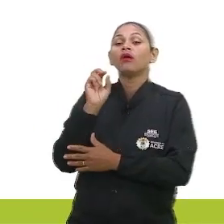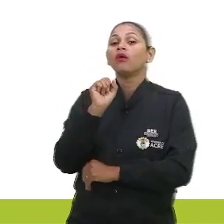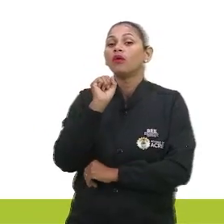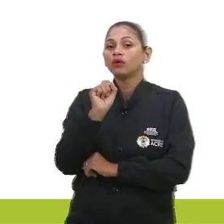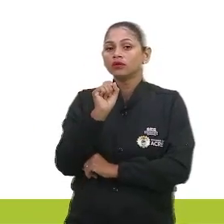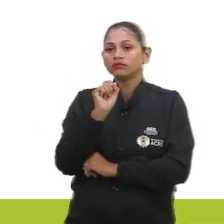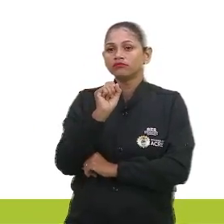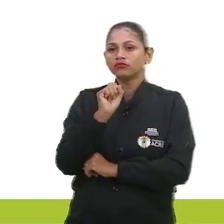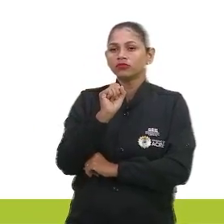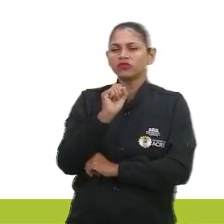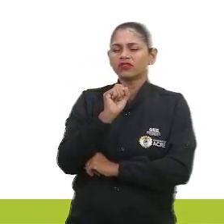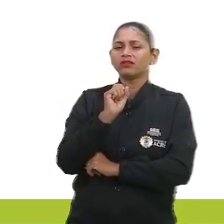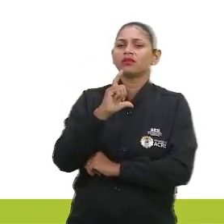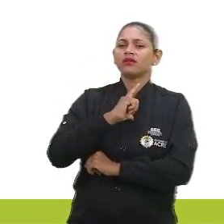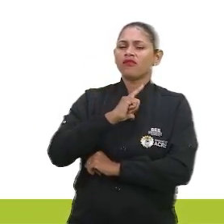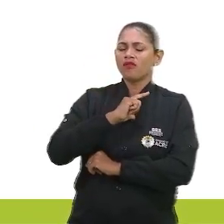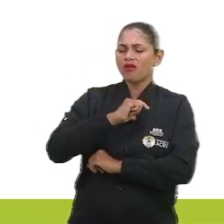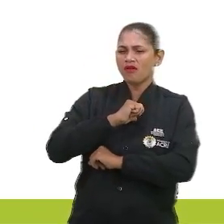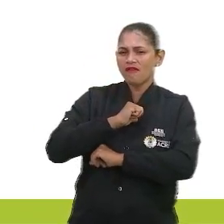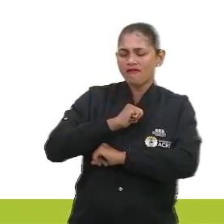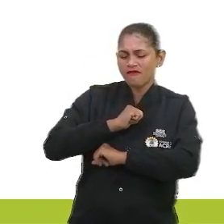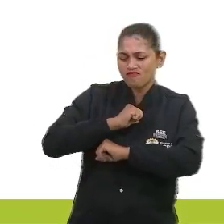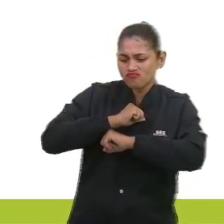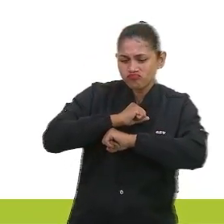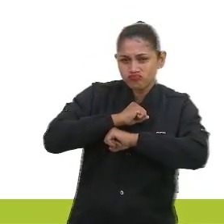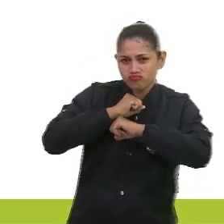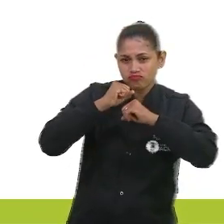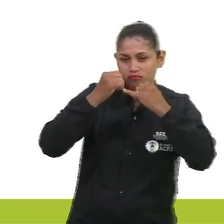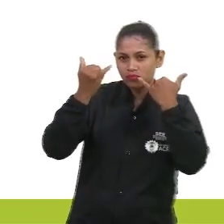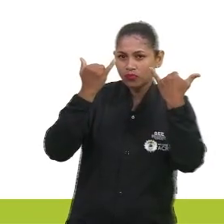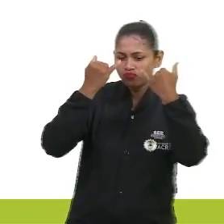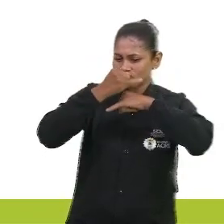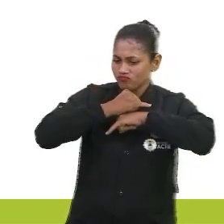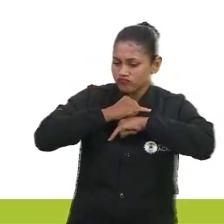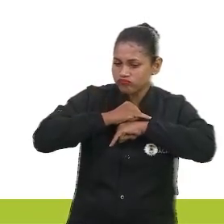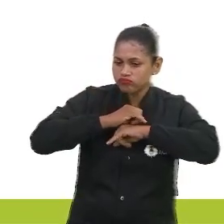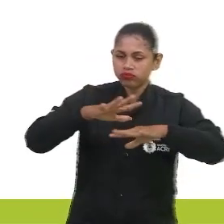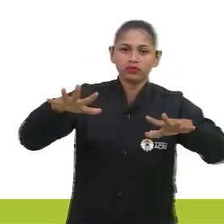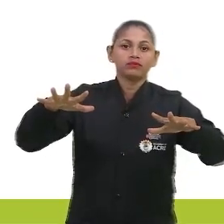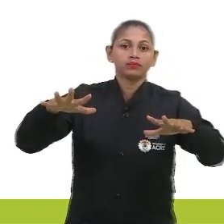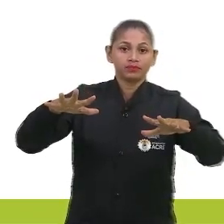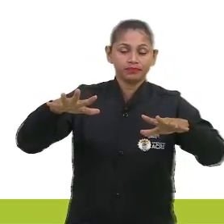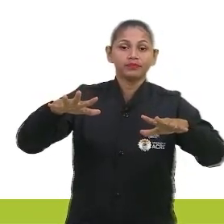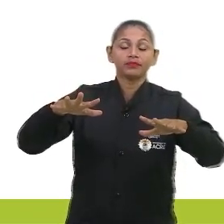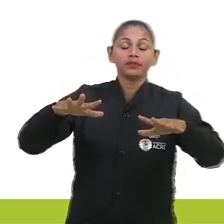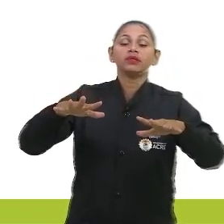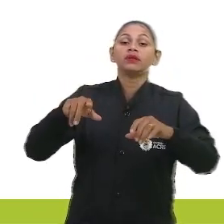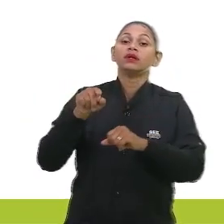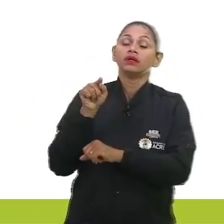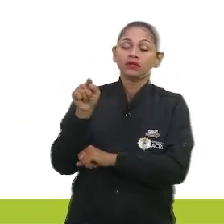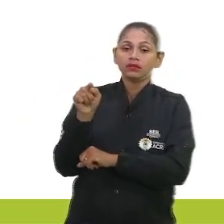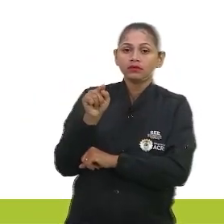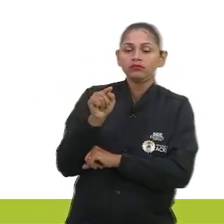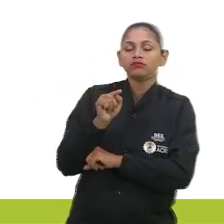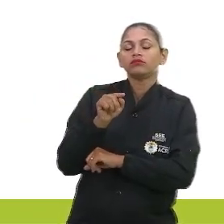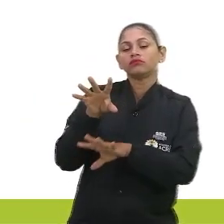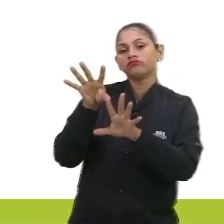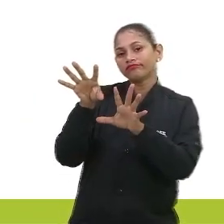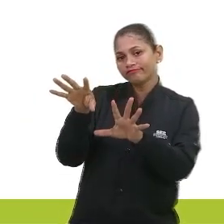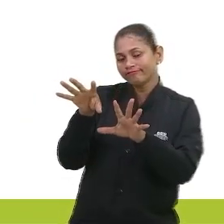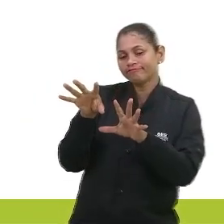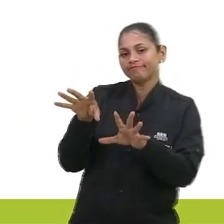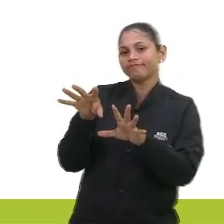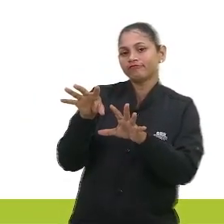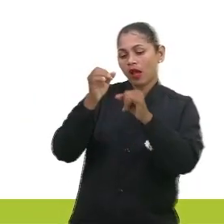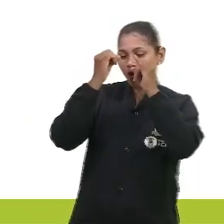passam inúmeras propagandas, inúmeros trailers de outros filmes. Essa é uma forma de propagar informação